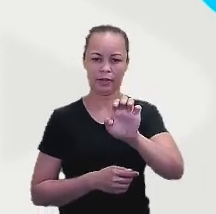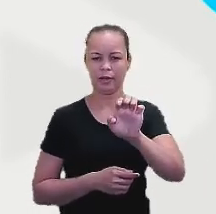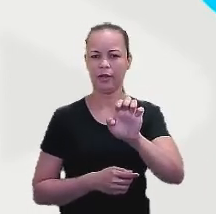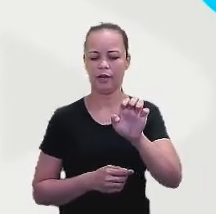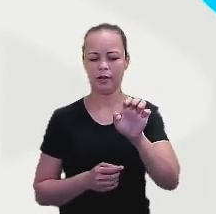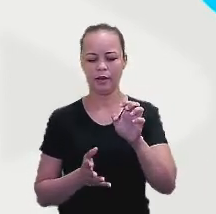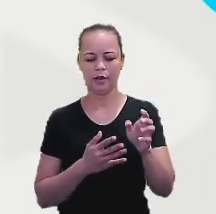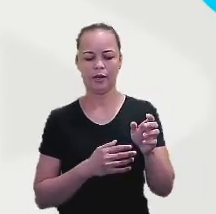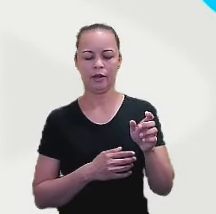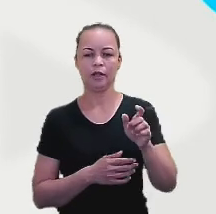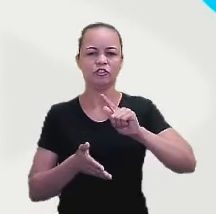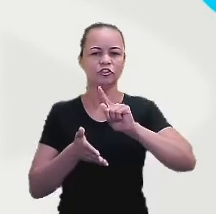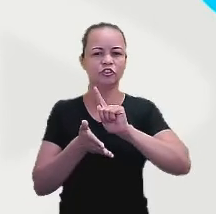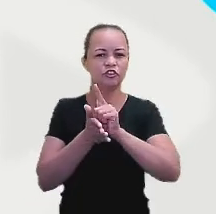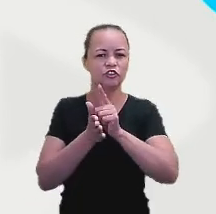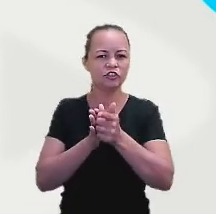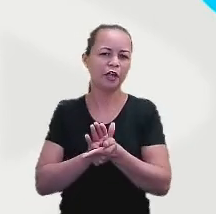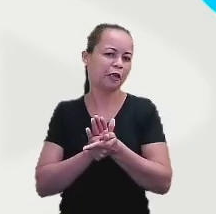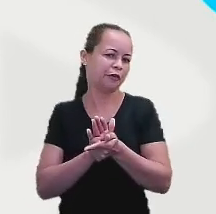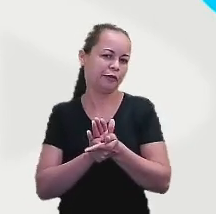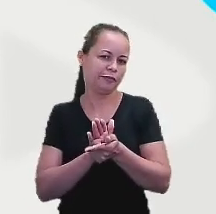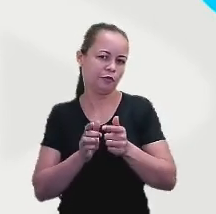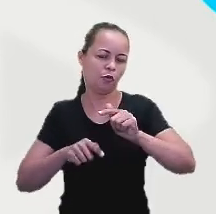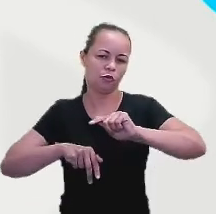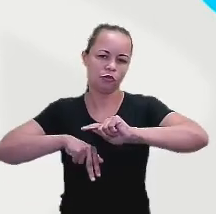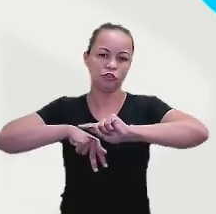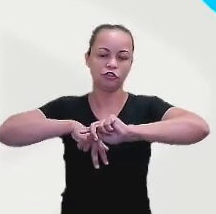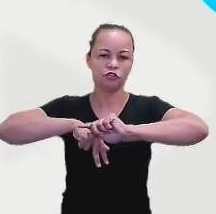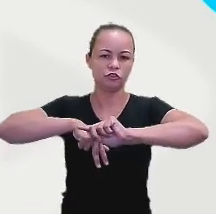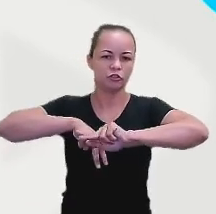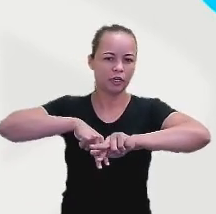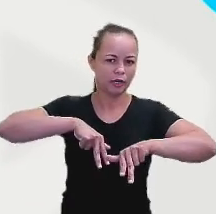tanto a boca, né, como num acento agudo.